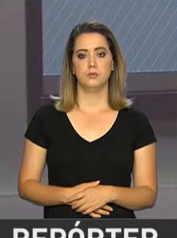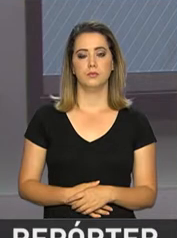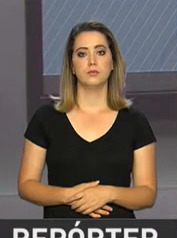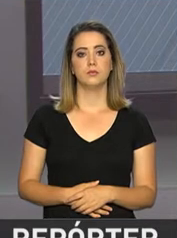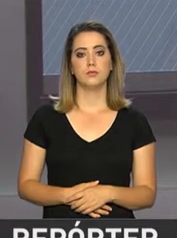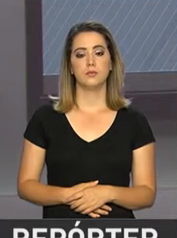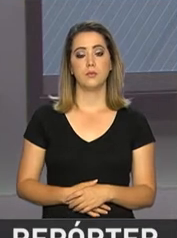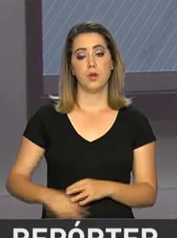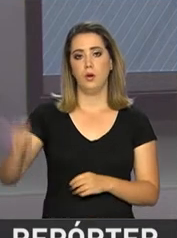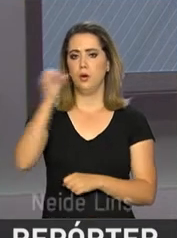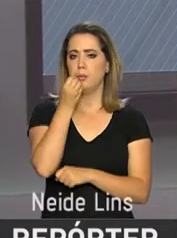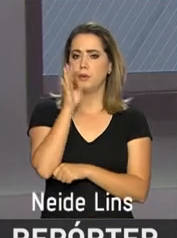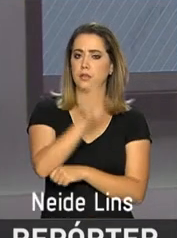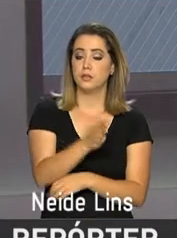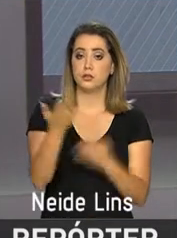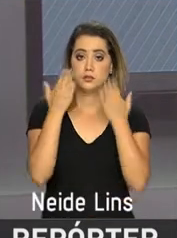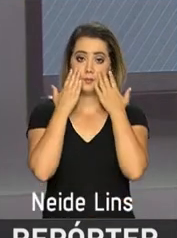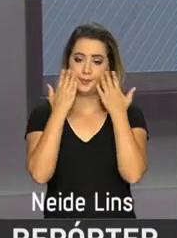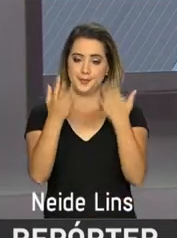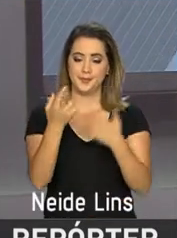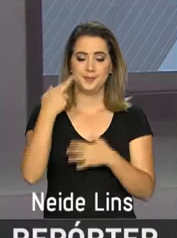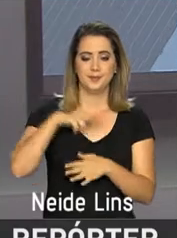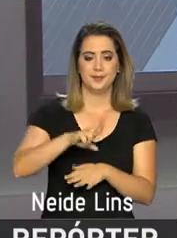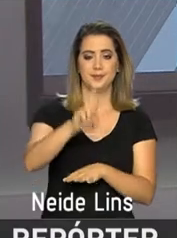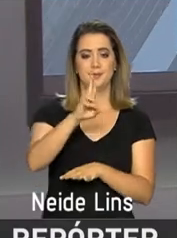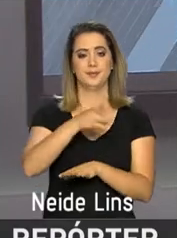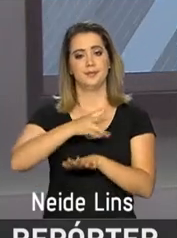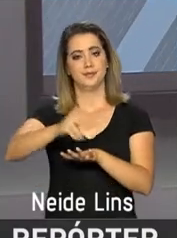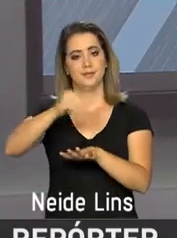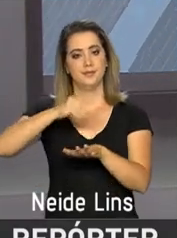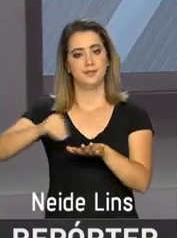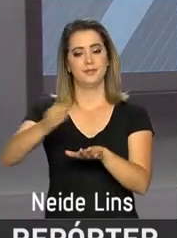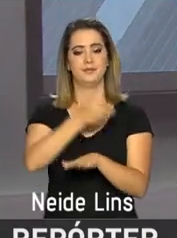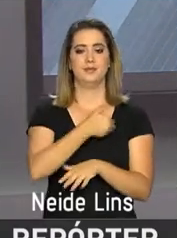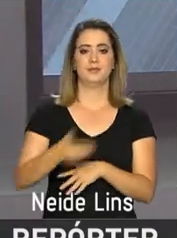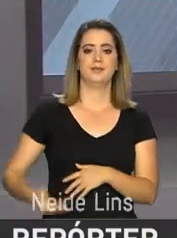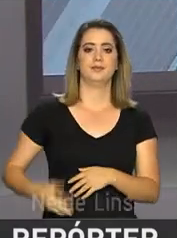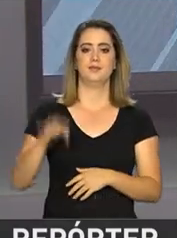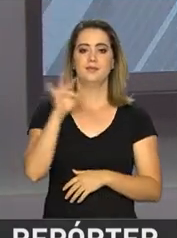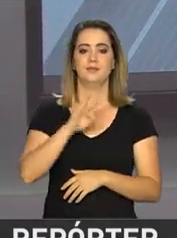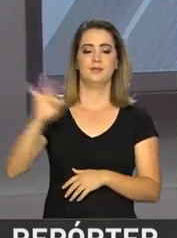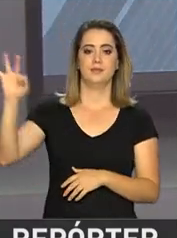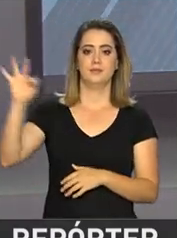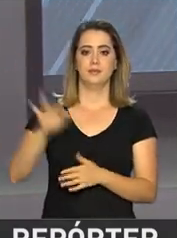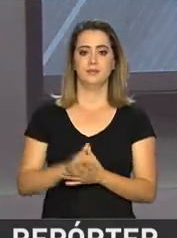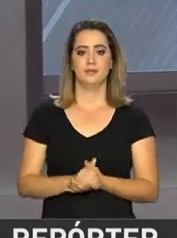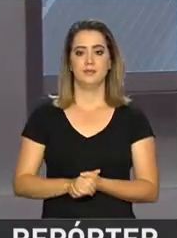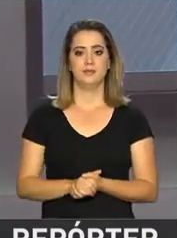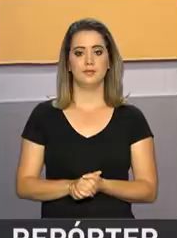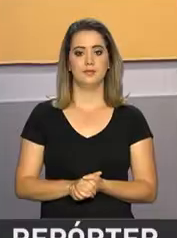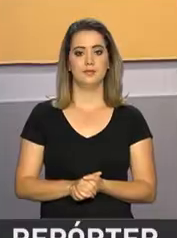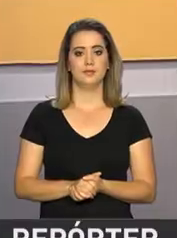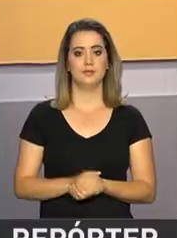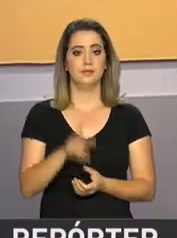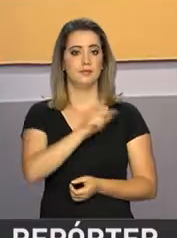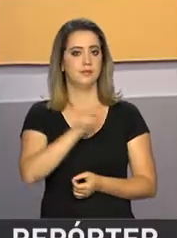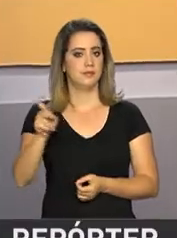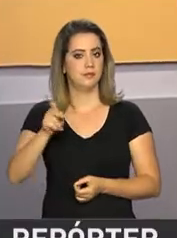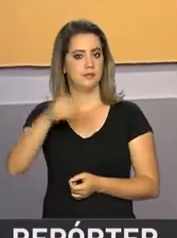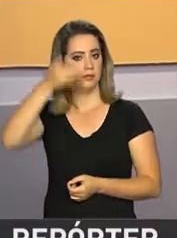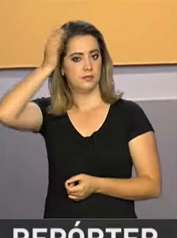olá boa tarde no ar mais uma edição do repórter nbr com as notícias do governo federal o